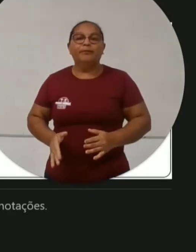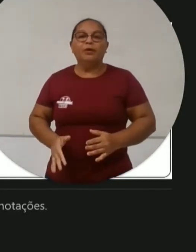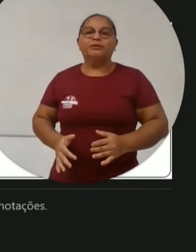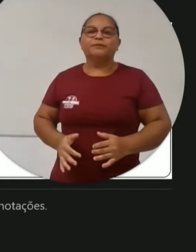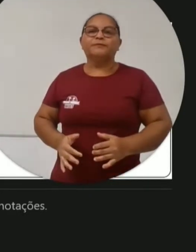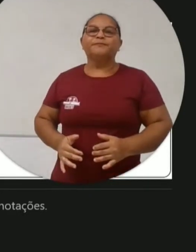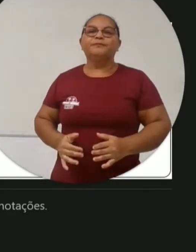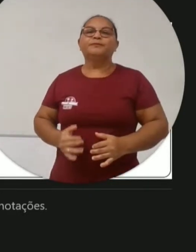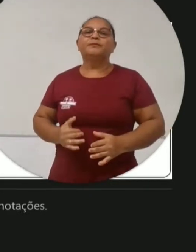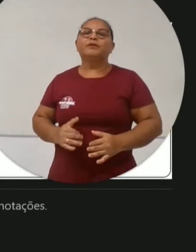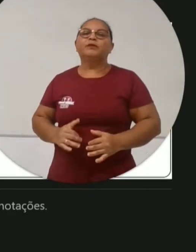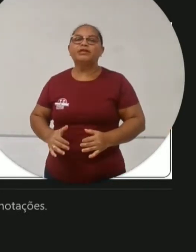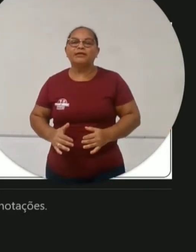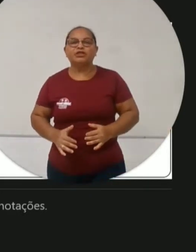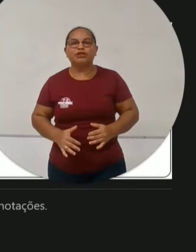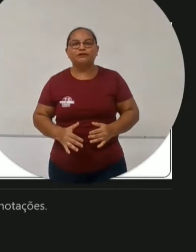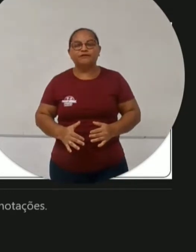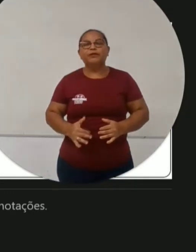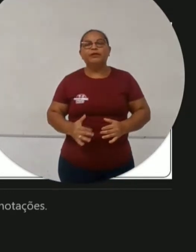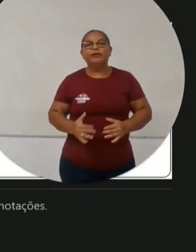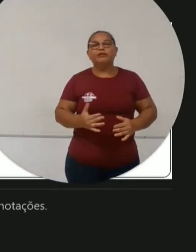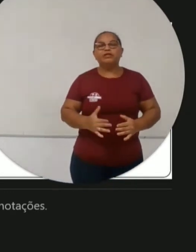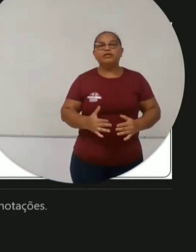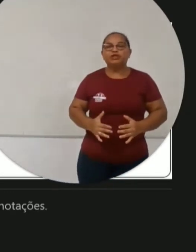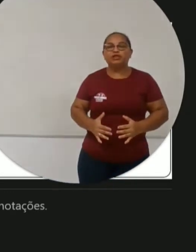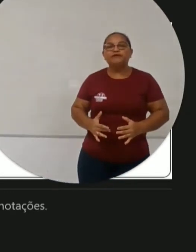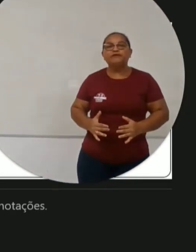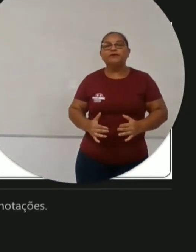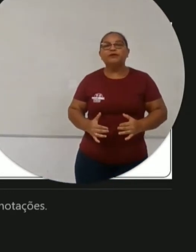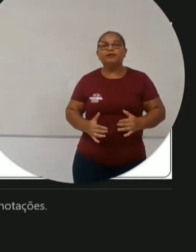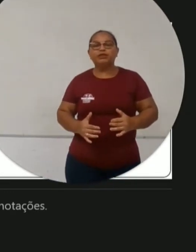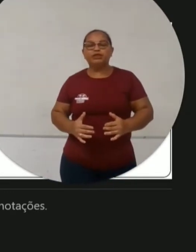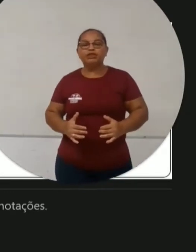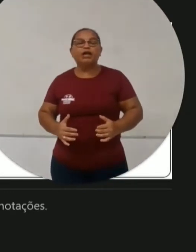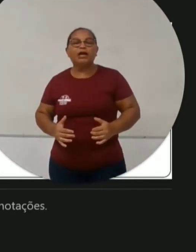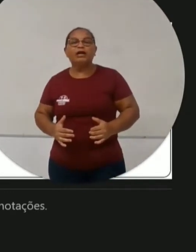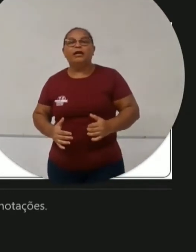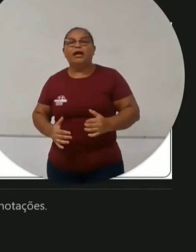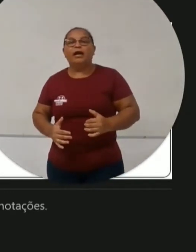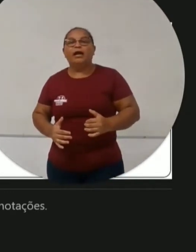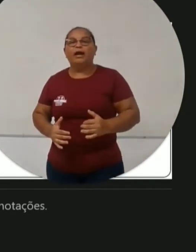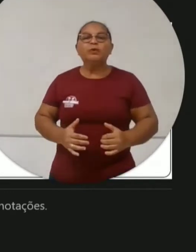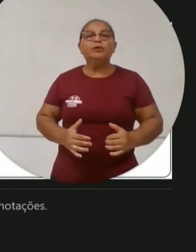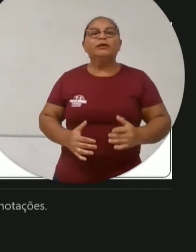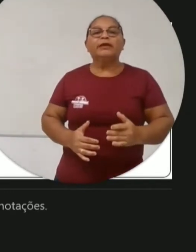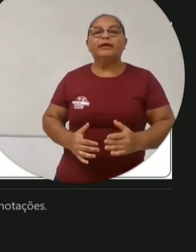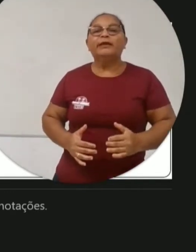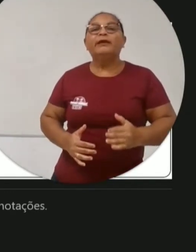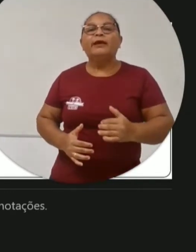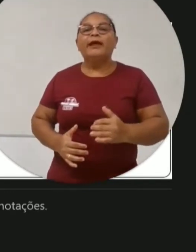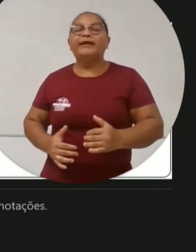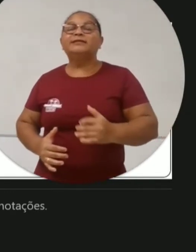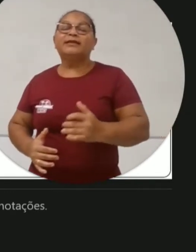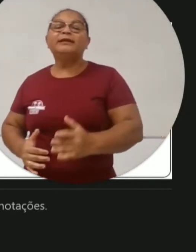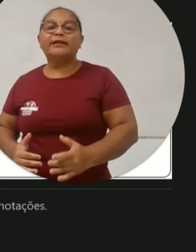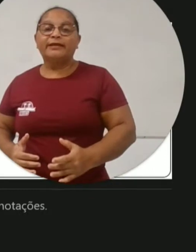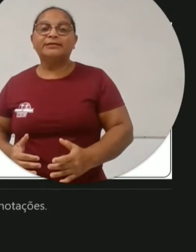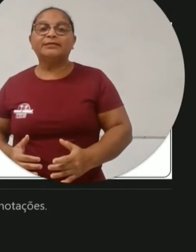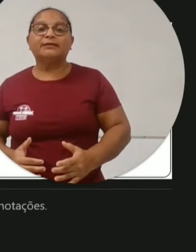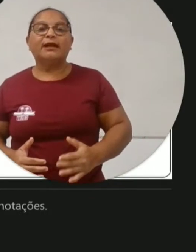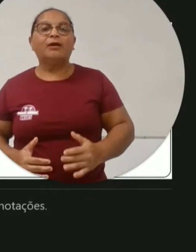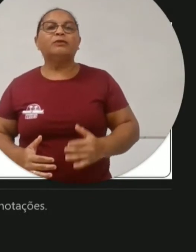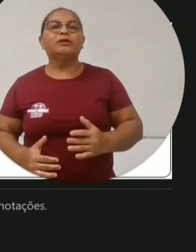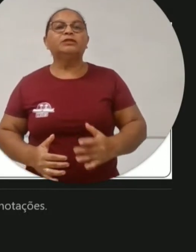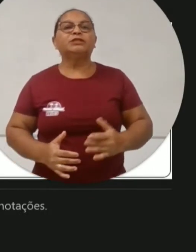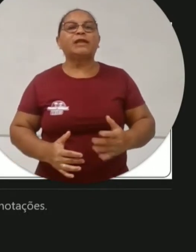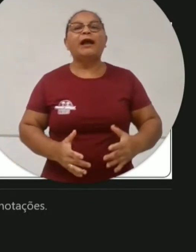Modo, indicativo. Indicativo indica algo que é certeza, algo